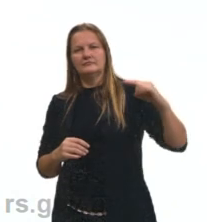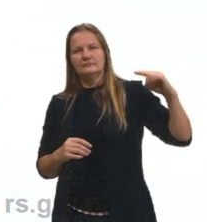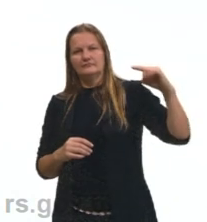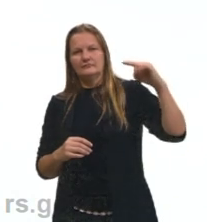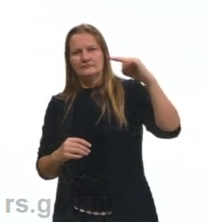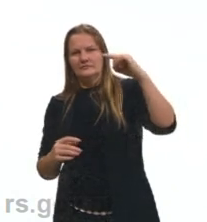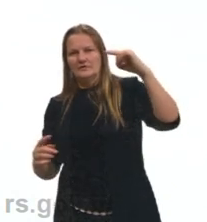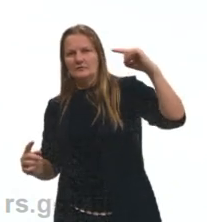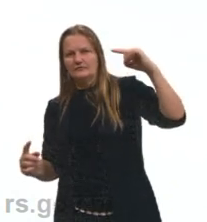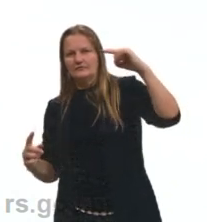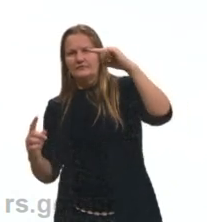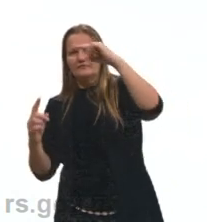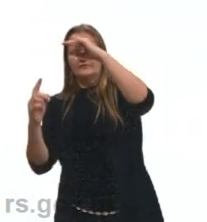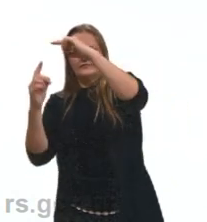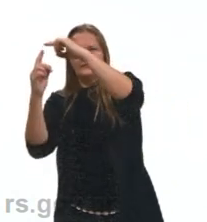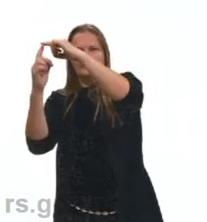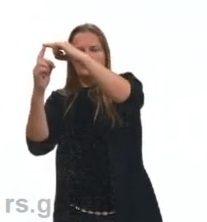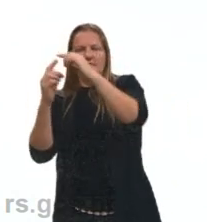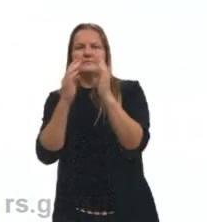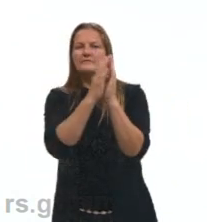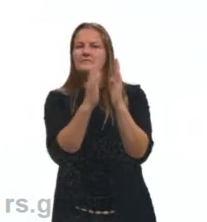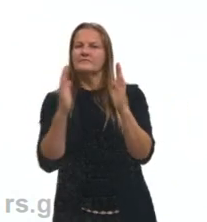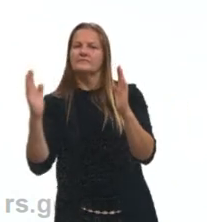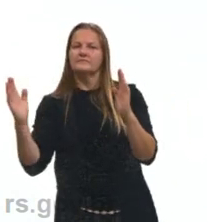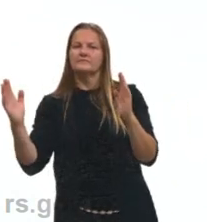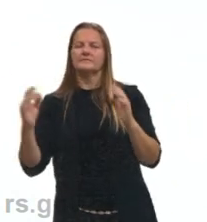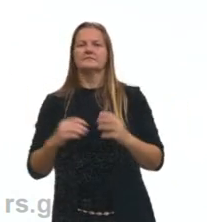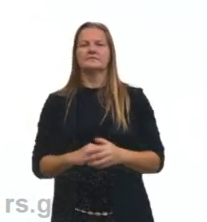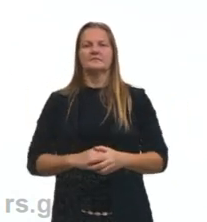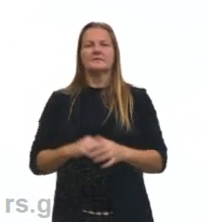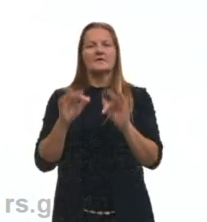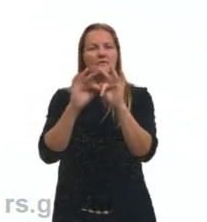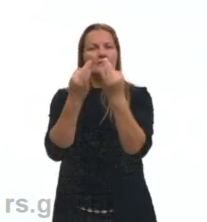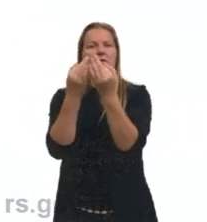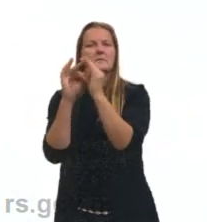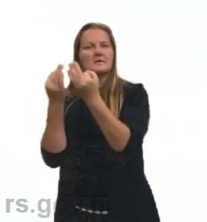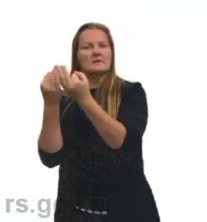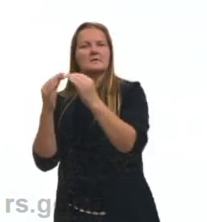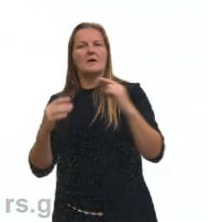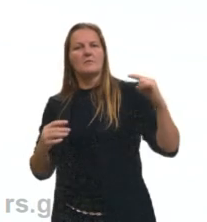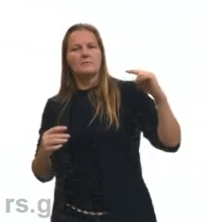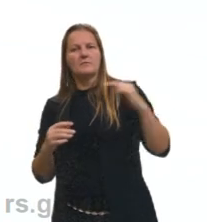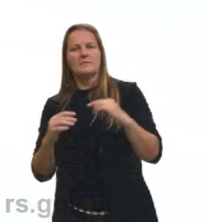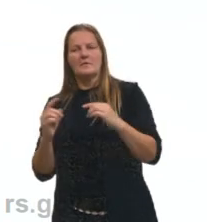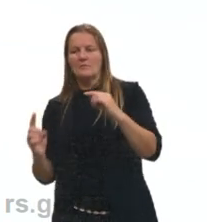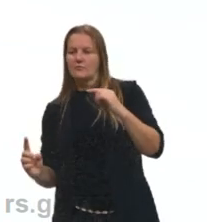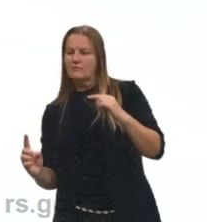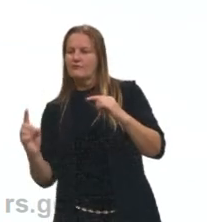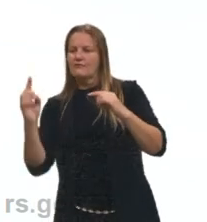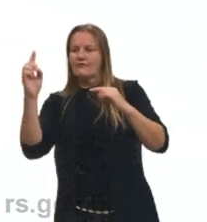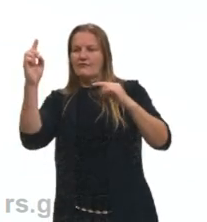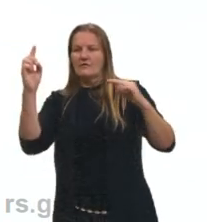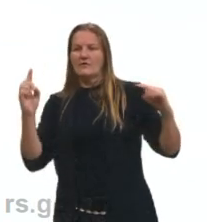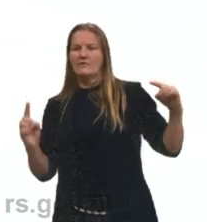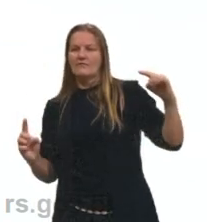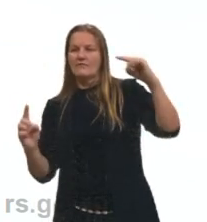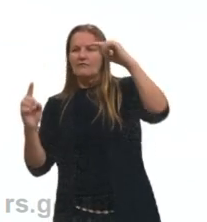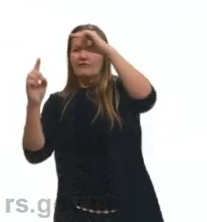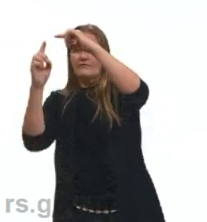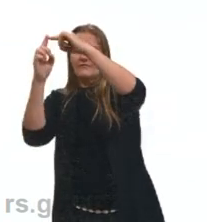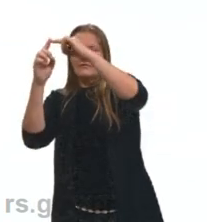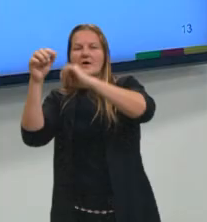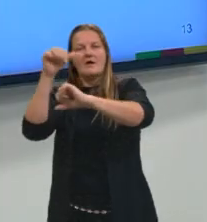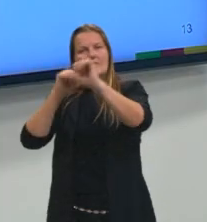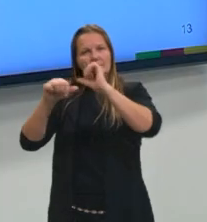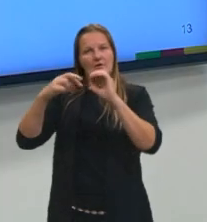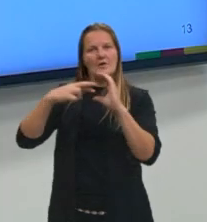nos períodos né E já no sentido vertical que as famílias ela aumenta de baixo para cima ao contrário do